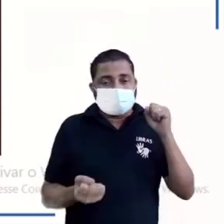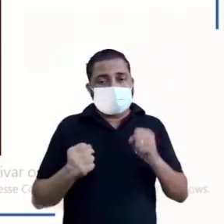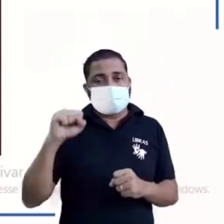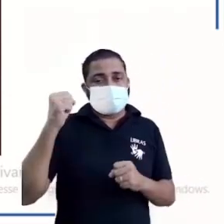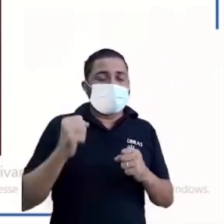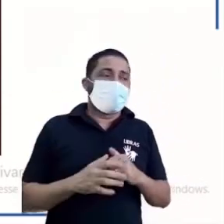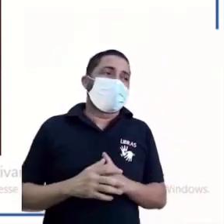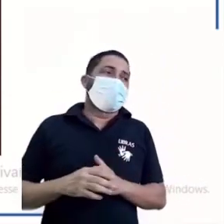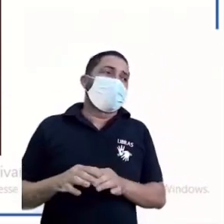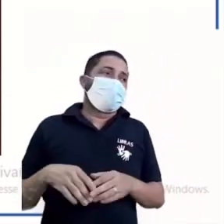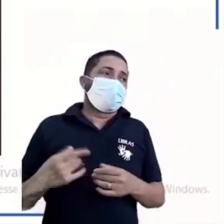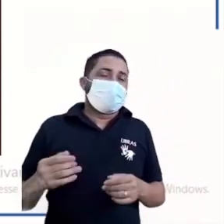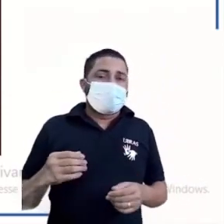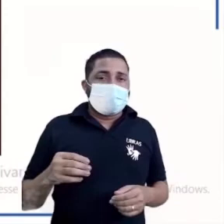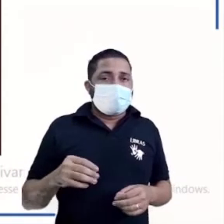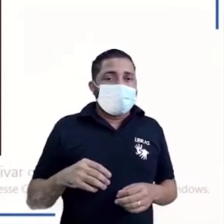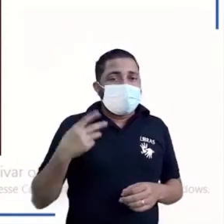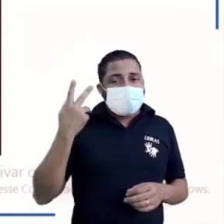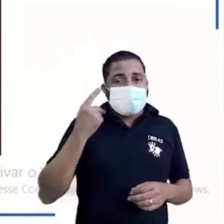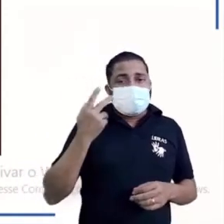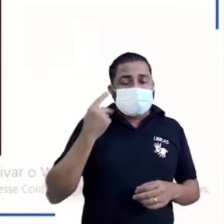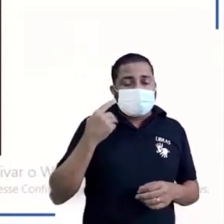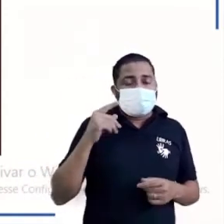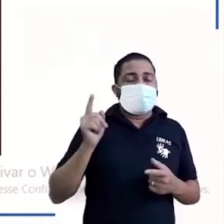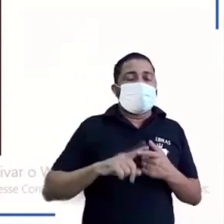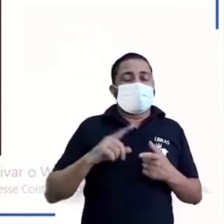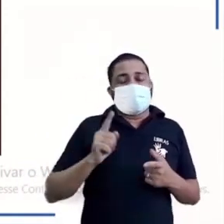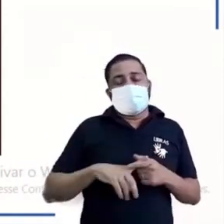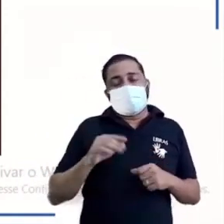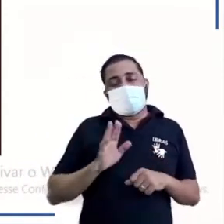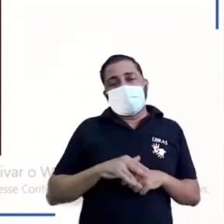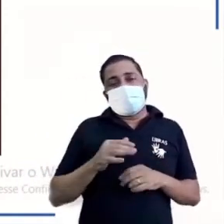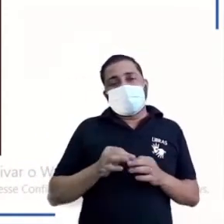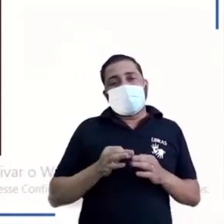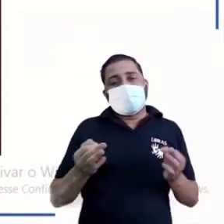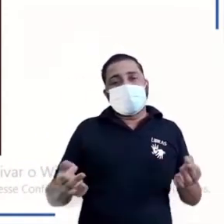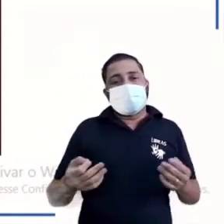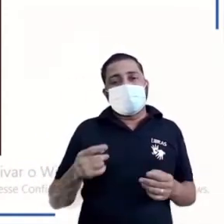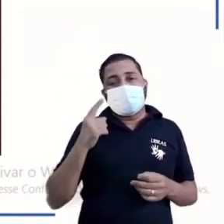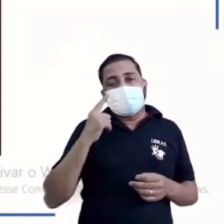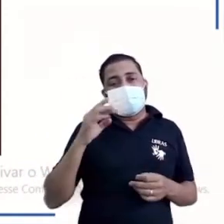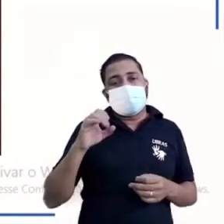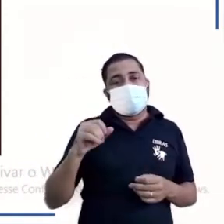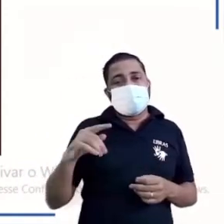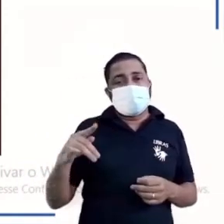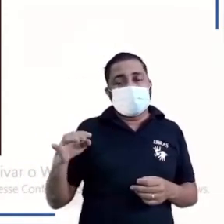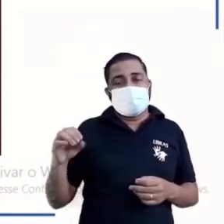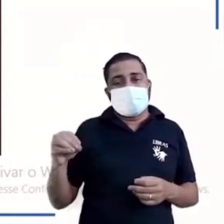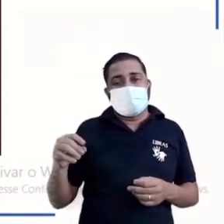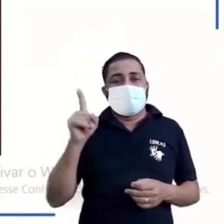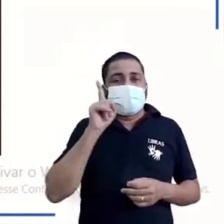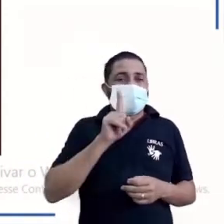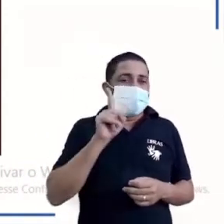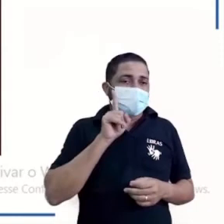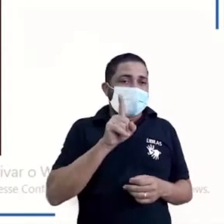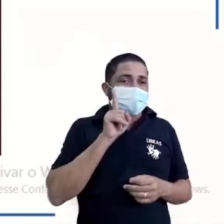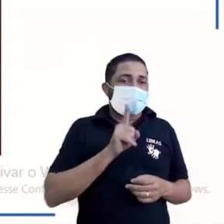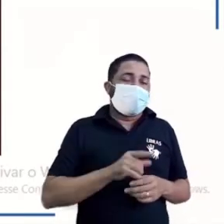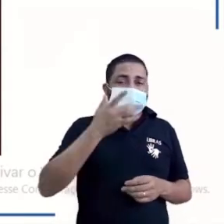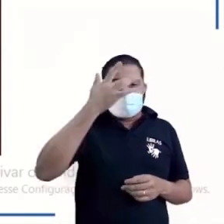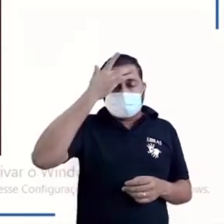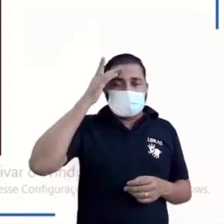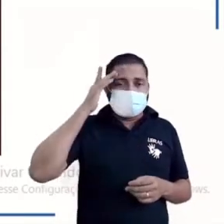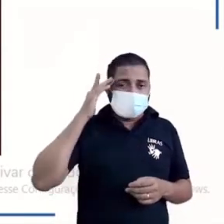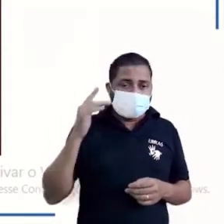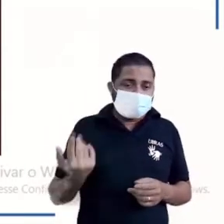industriais, né. Isso é muito comum, inclusive é mais comum a gente ver esse tipo de composição nos Estados Unidos, né, onde o pessoal